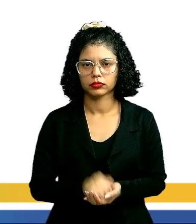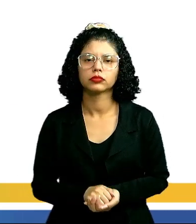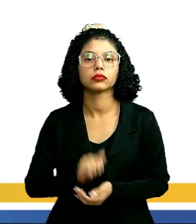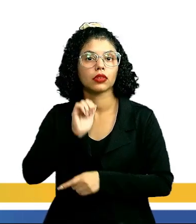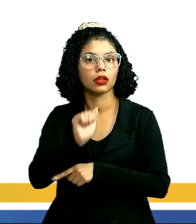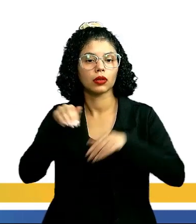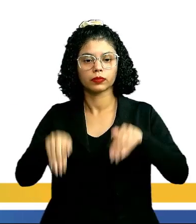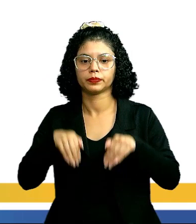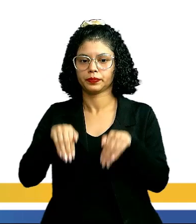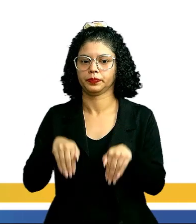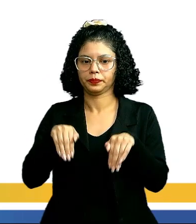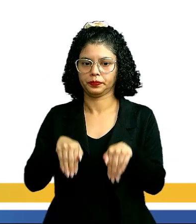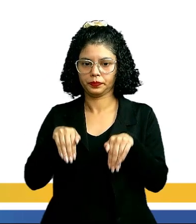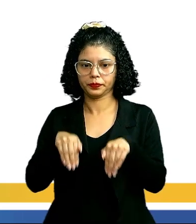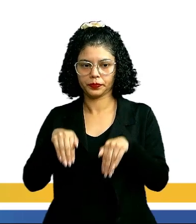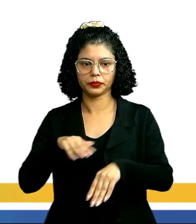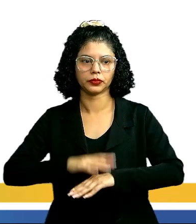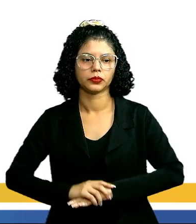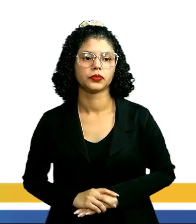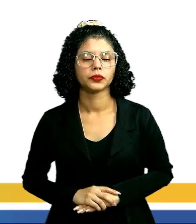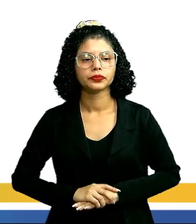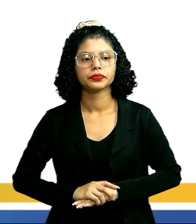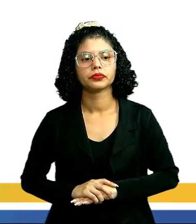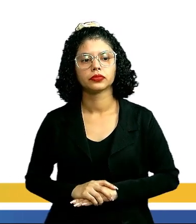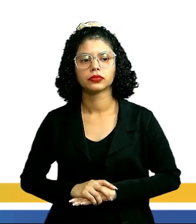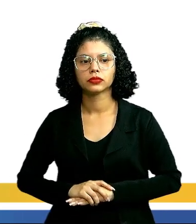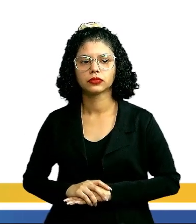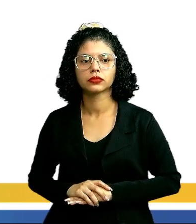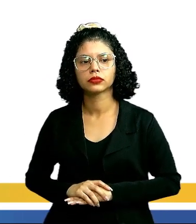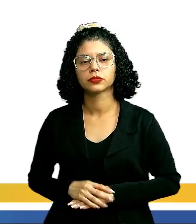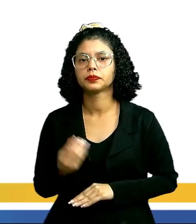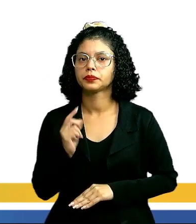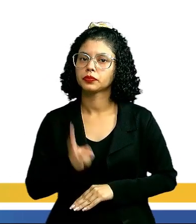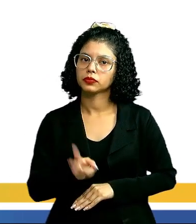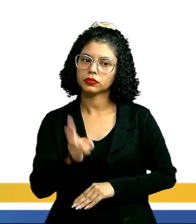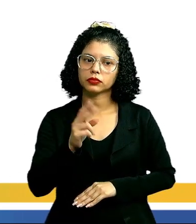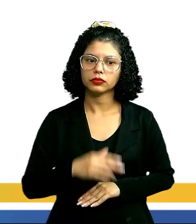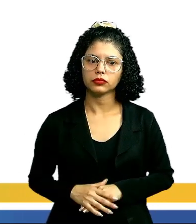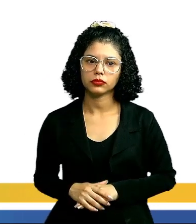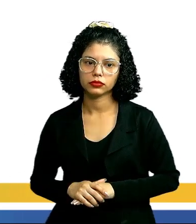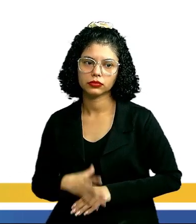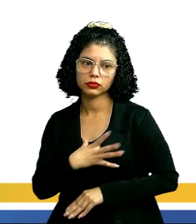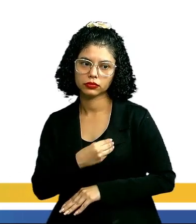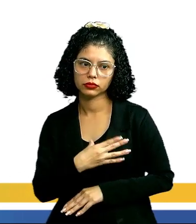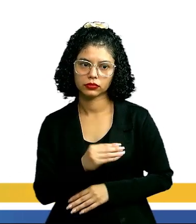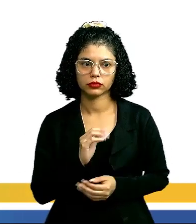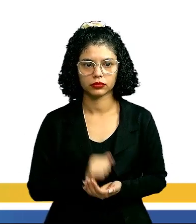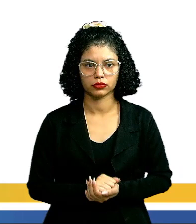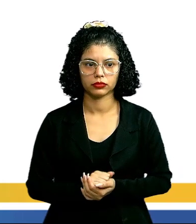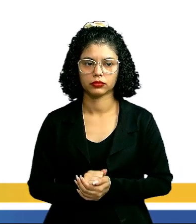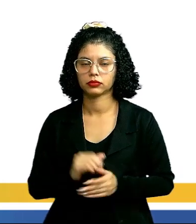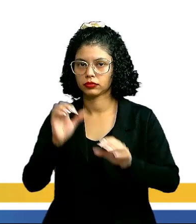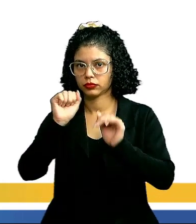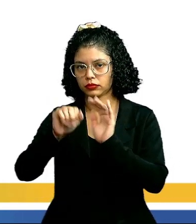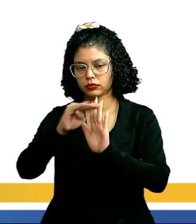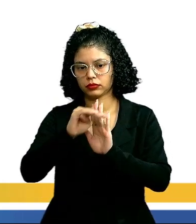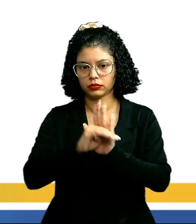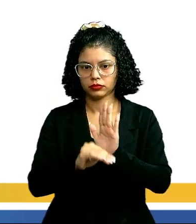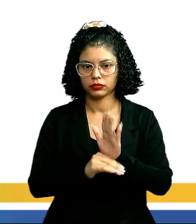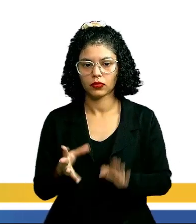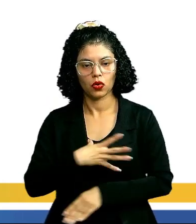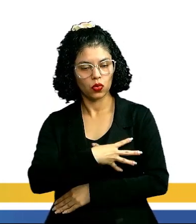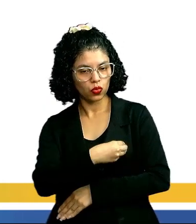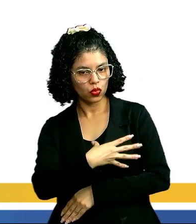Austrália. Bom, vamos adiante. Os mamíferos, eles apresentam